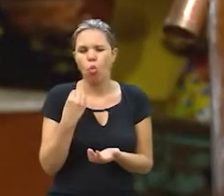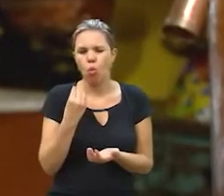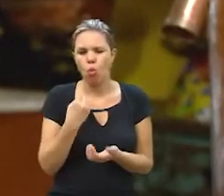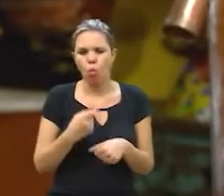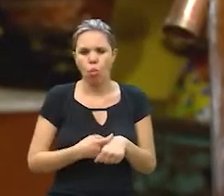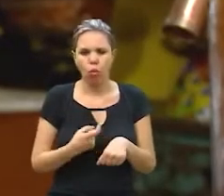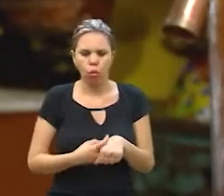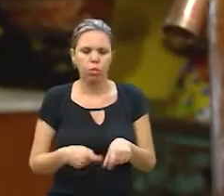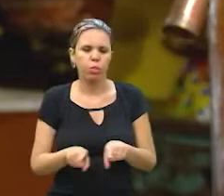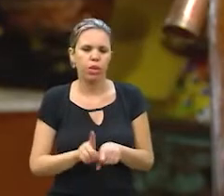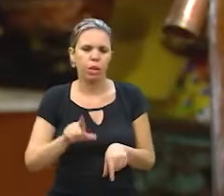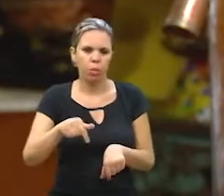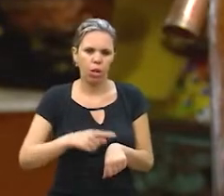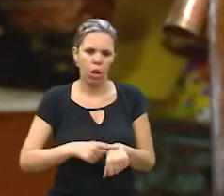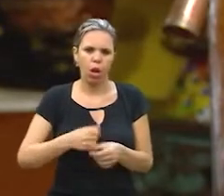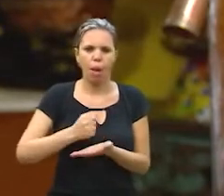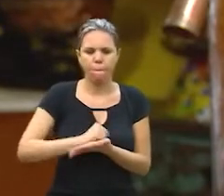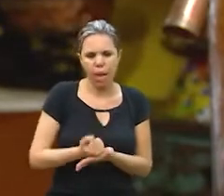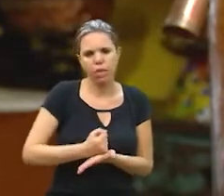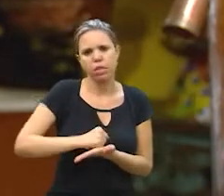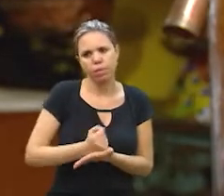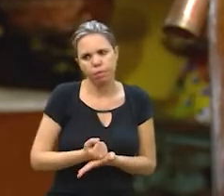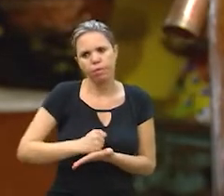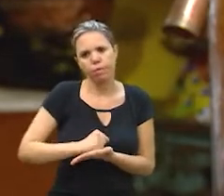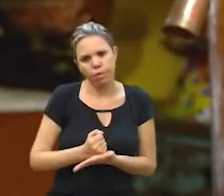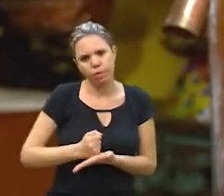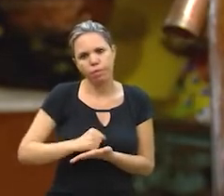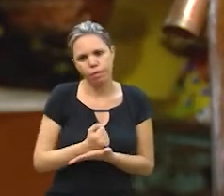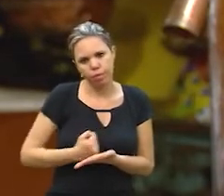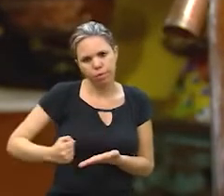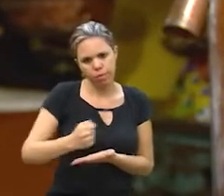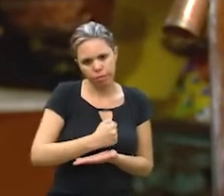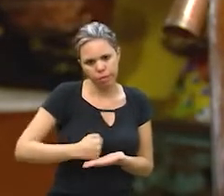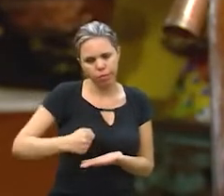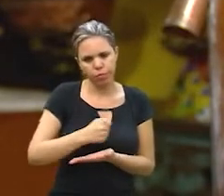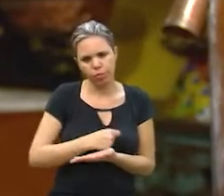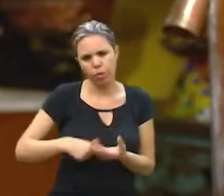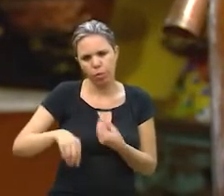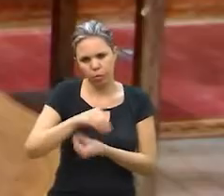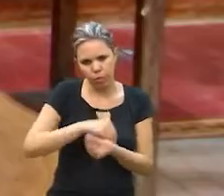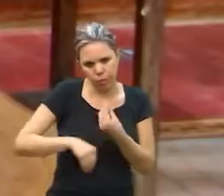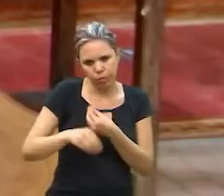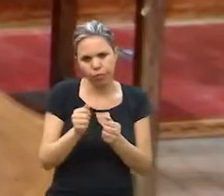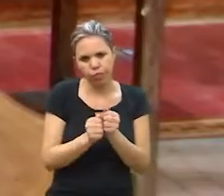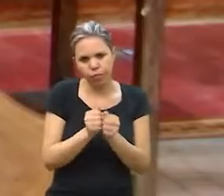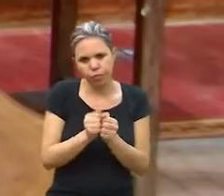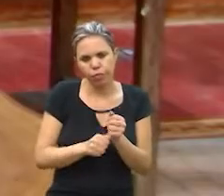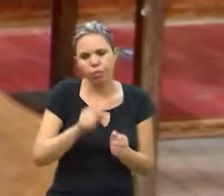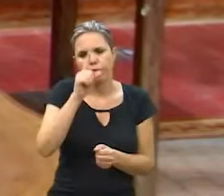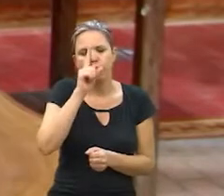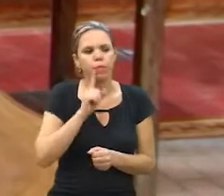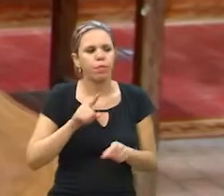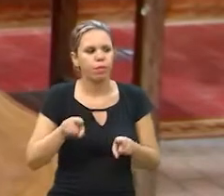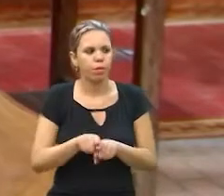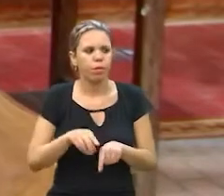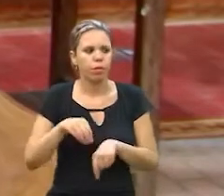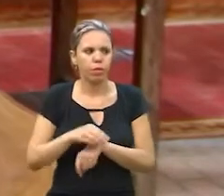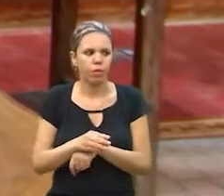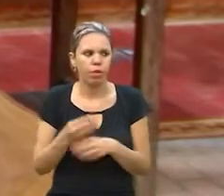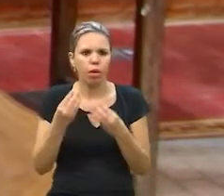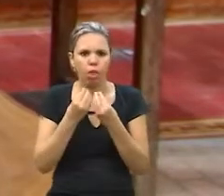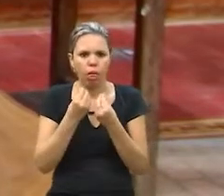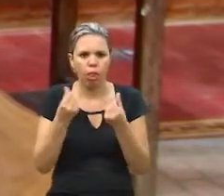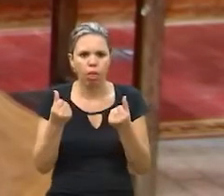também. Aí na hora ali você amassa ela um pouquinho na frigideira para poder ela ficar, o risoto ficar mais amareladozinho. E isso também vai trazer uma